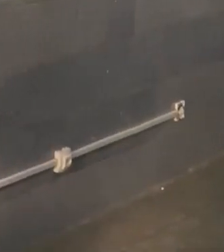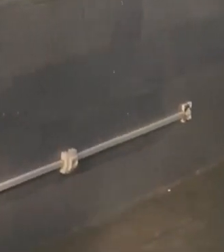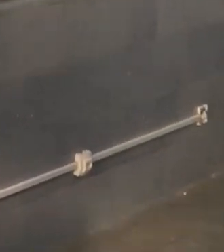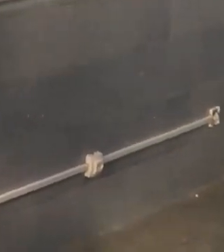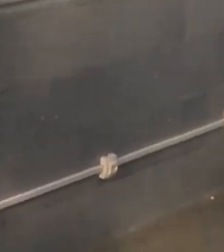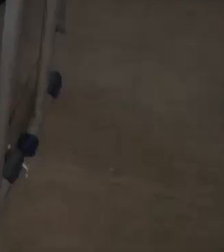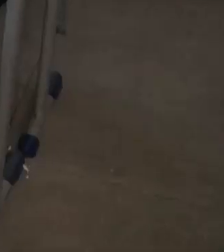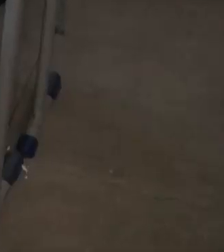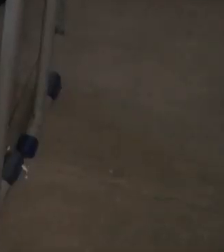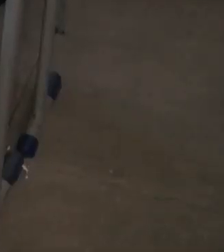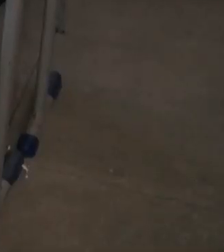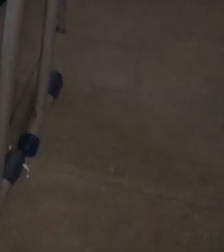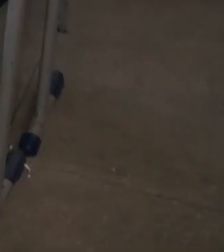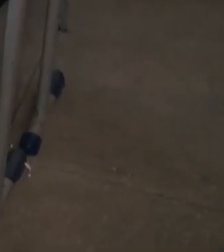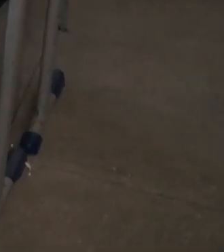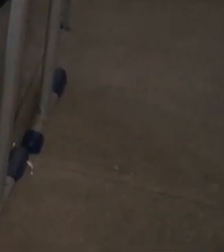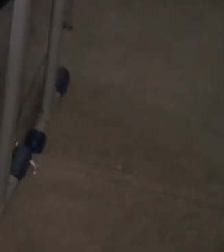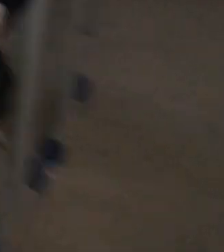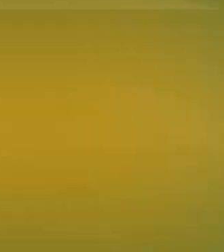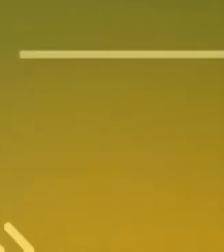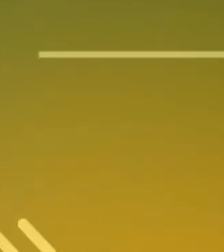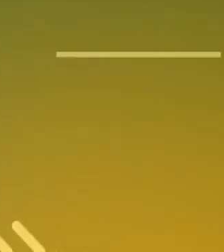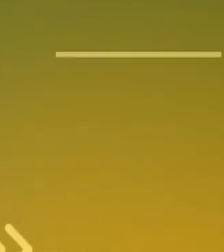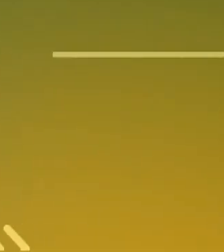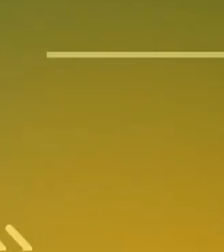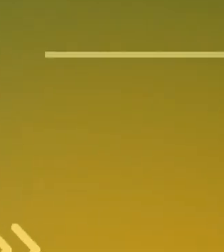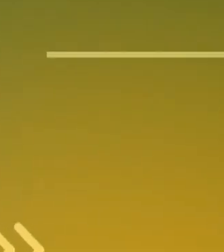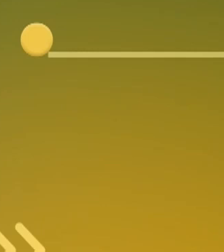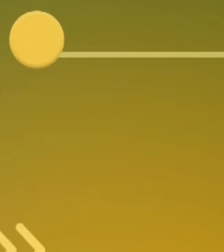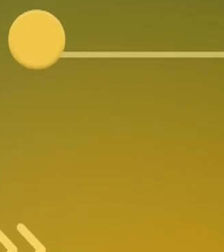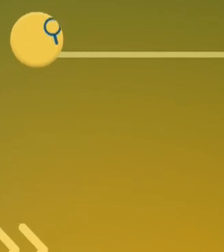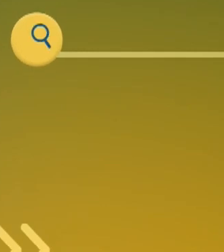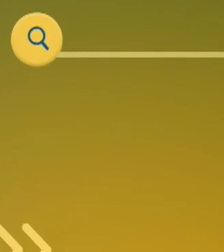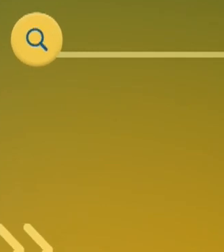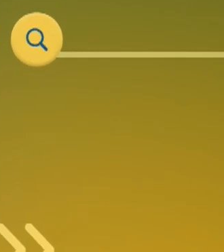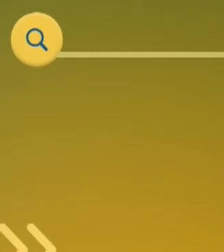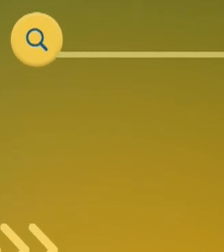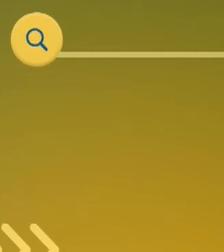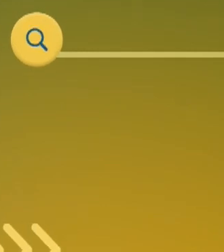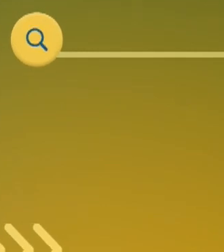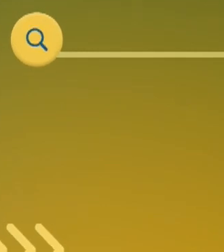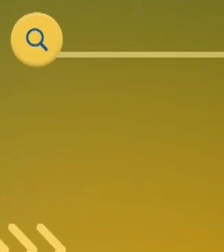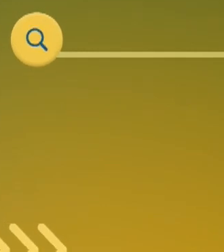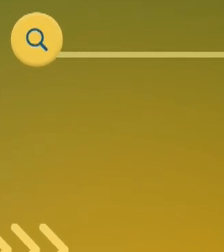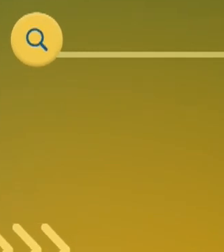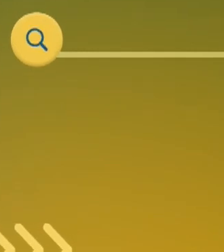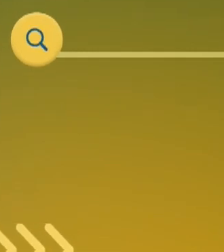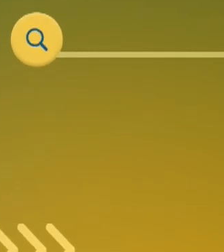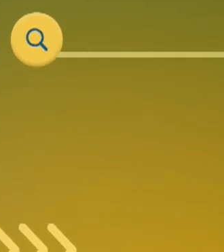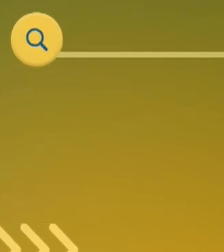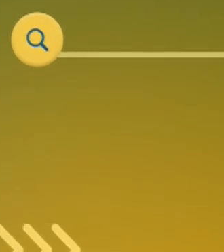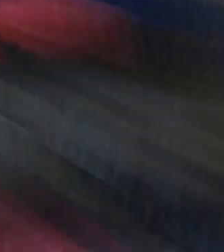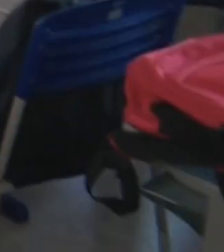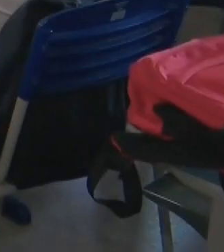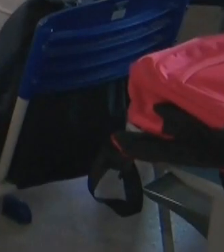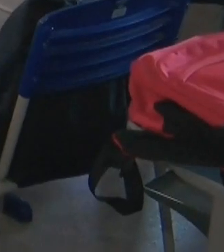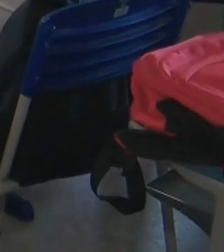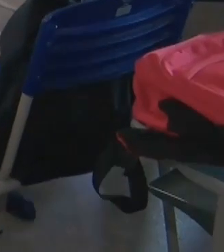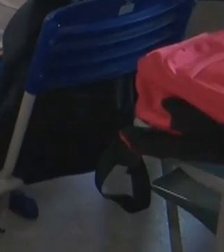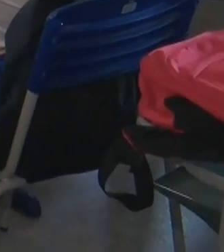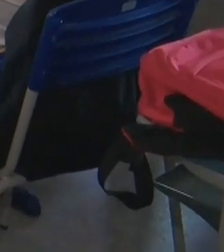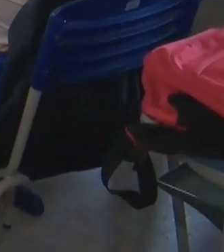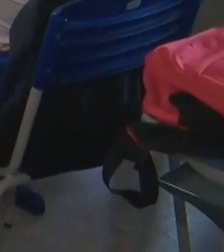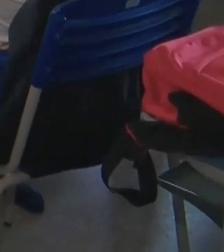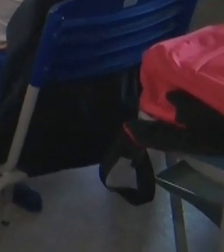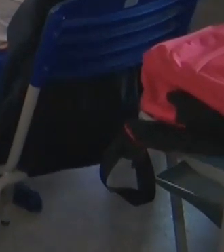índices educacionais, especialmente o IDEB. Educação, a essência do desenvolvimento. Em